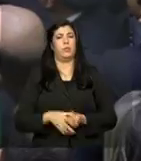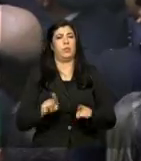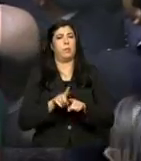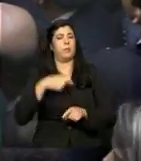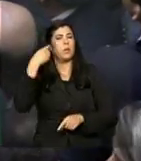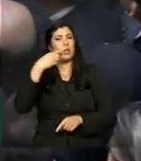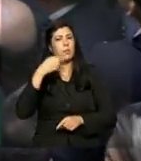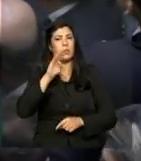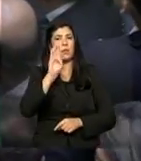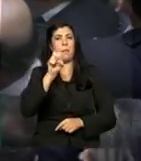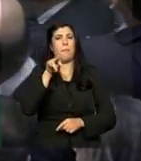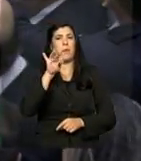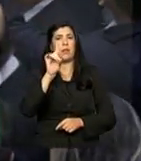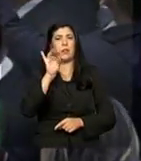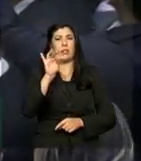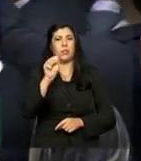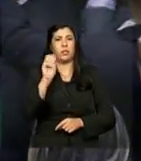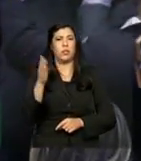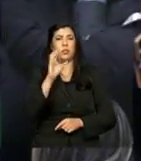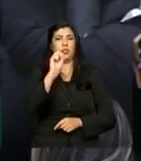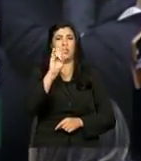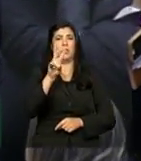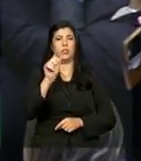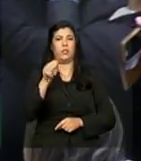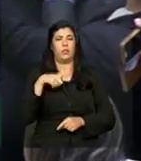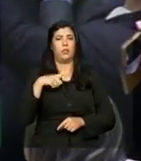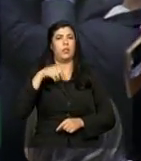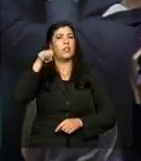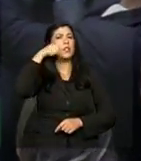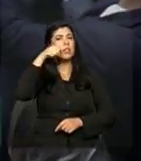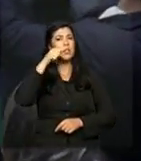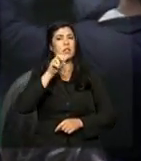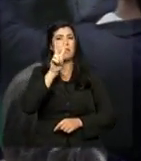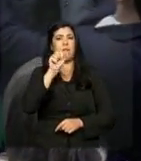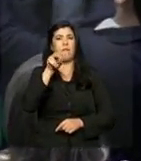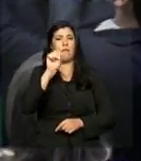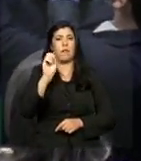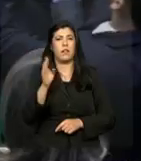Deputada Benedita da Silva. Senadora Vanessa Graziottin.